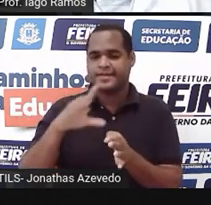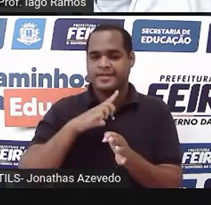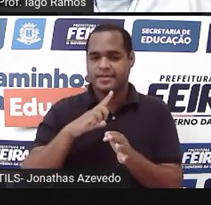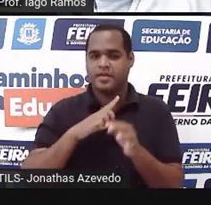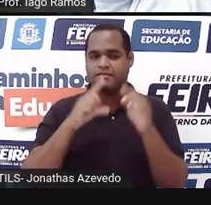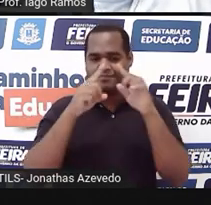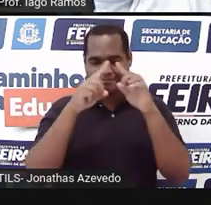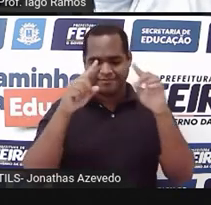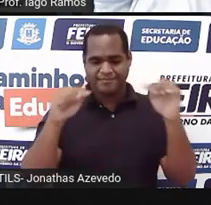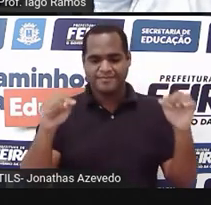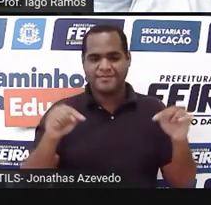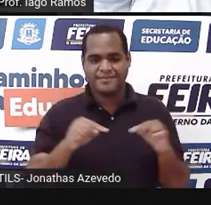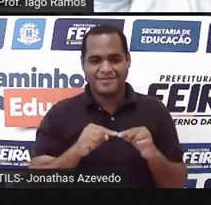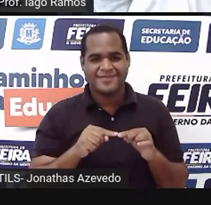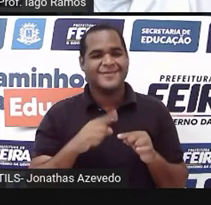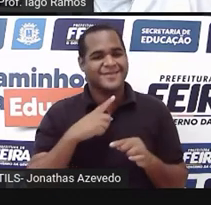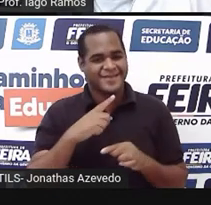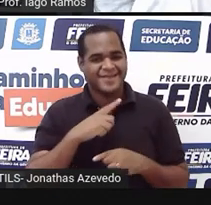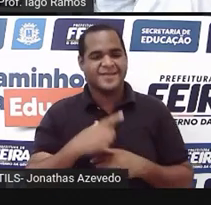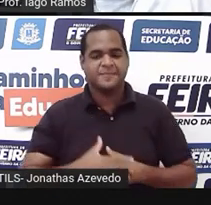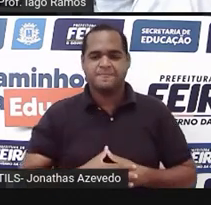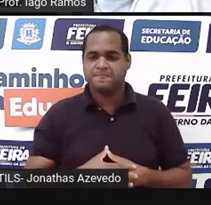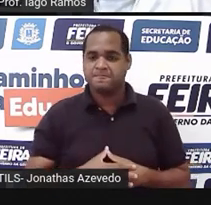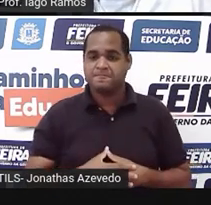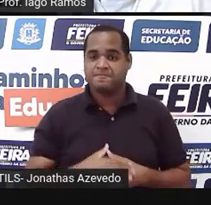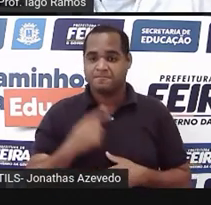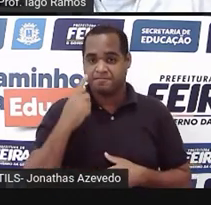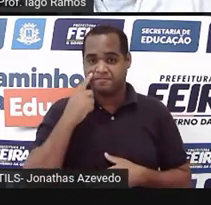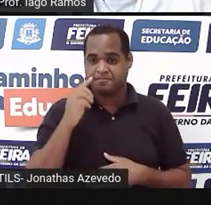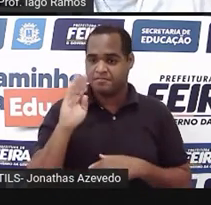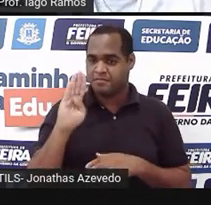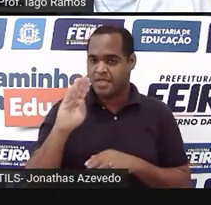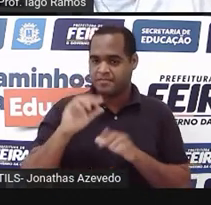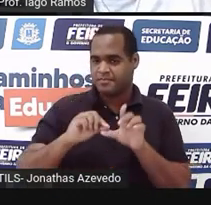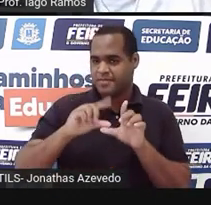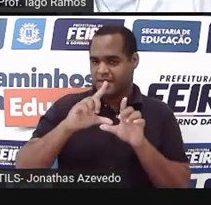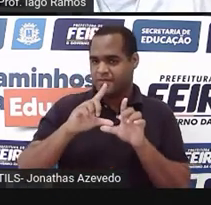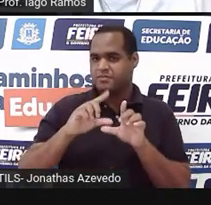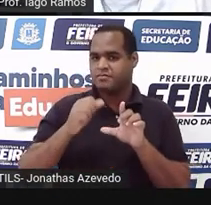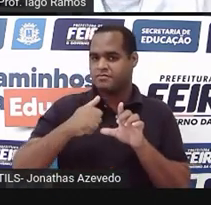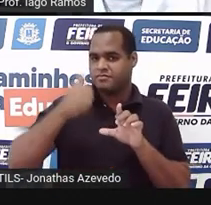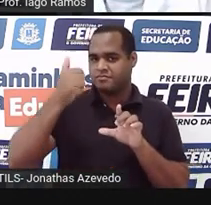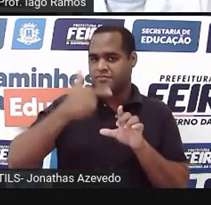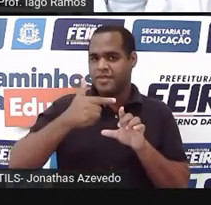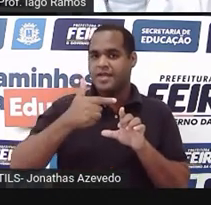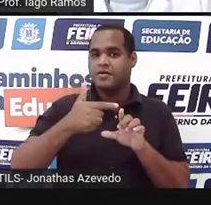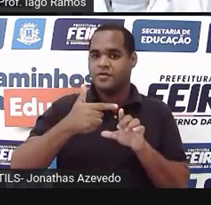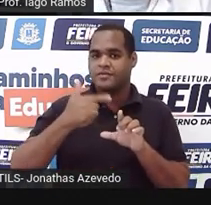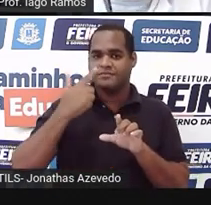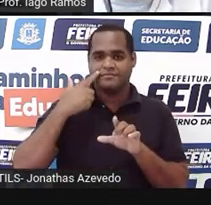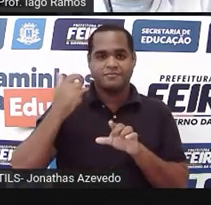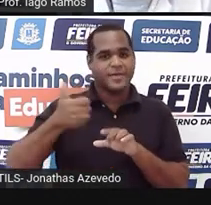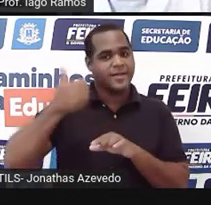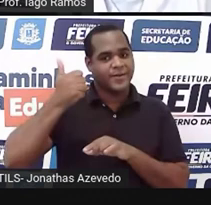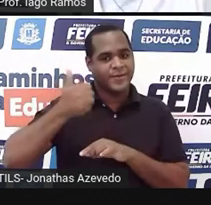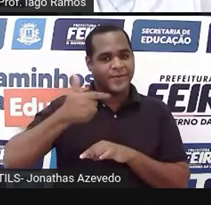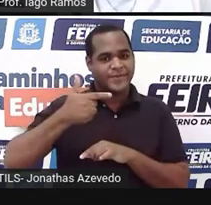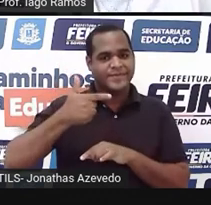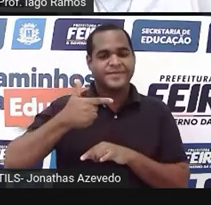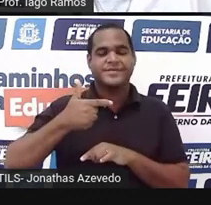trapézio Oi tá b maiúsculo é a base maior então eu pego a base maior do